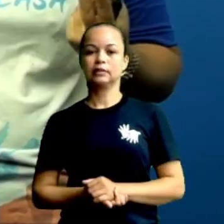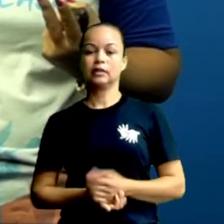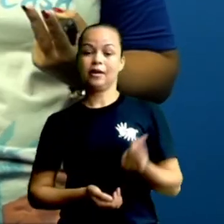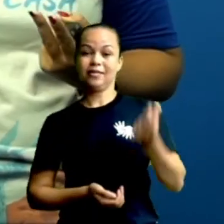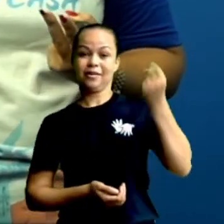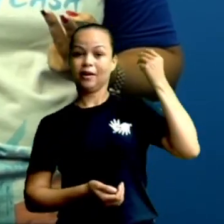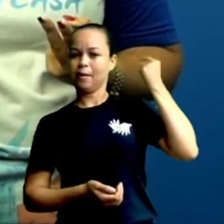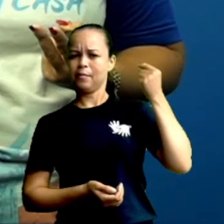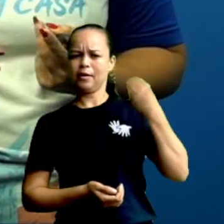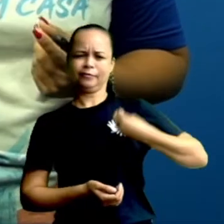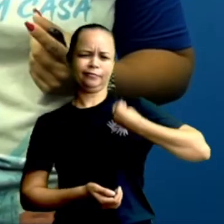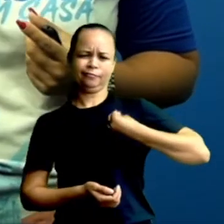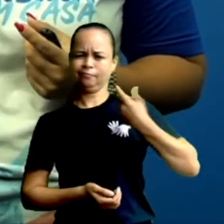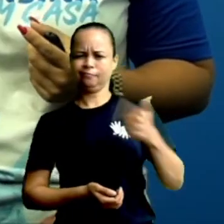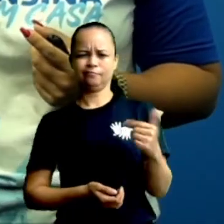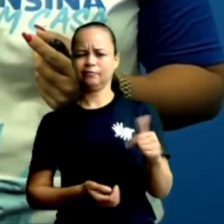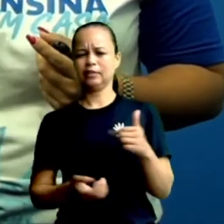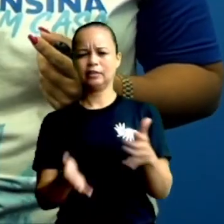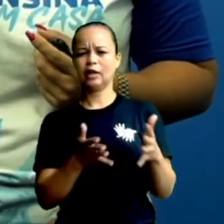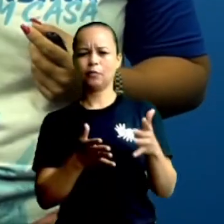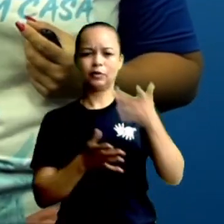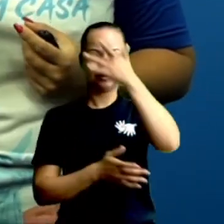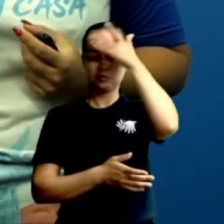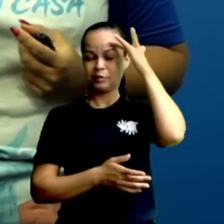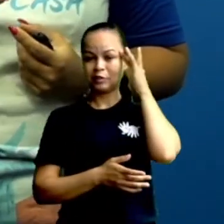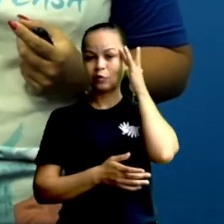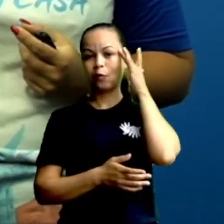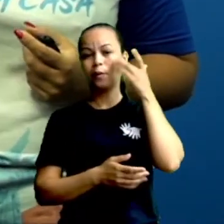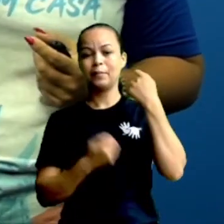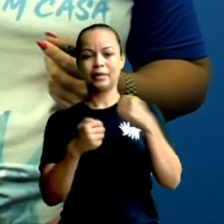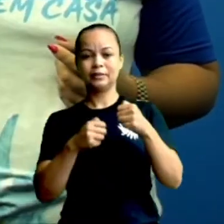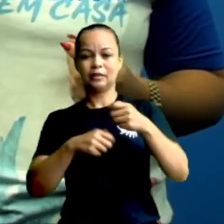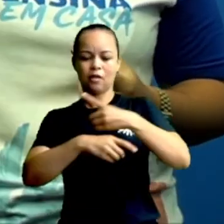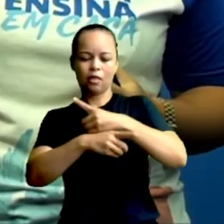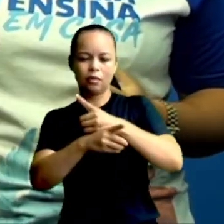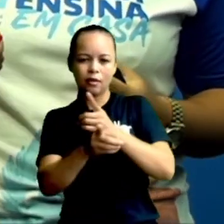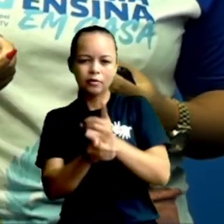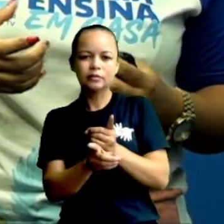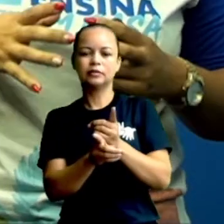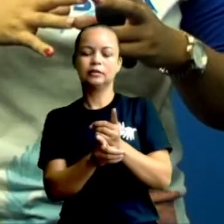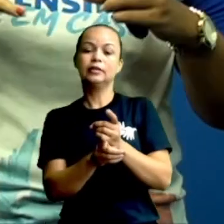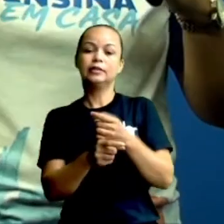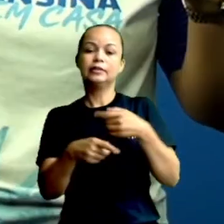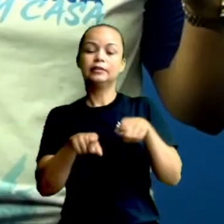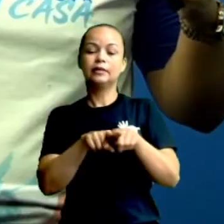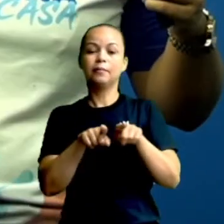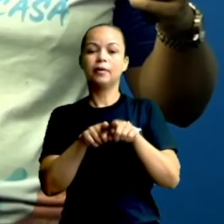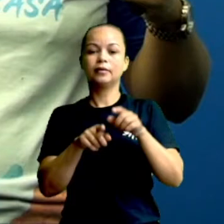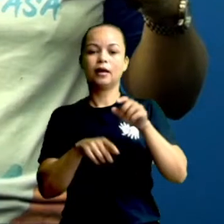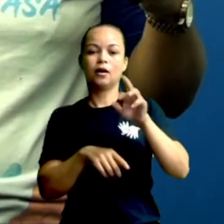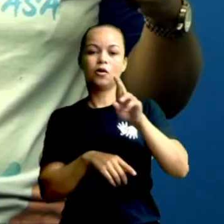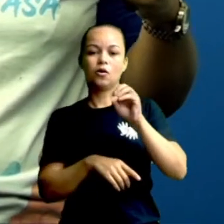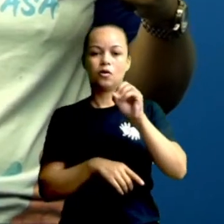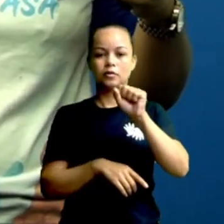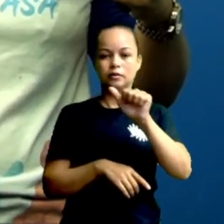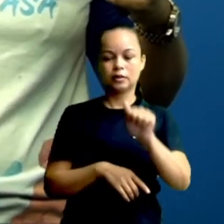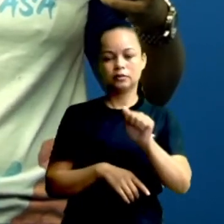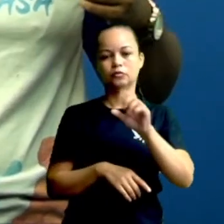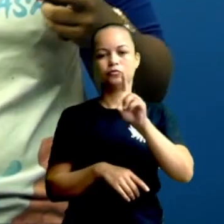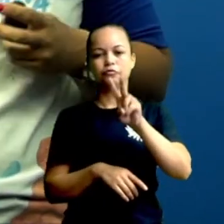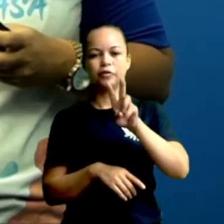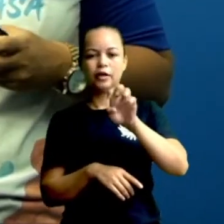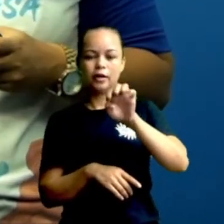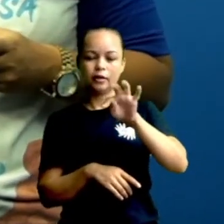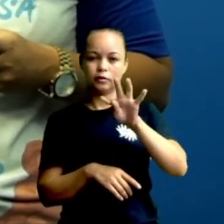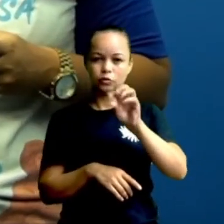antigamente não existia GPS. Então, as pessoas precisavam da bússola e precisavam da rosa dos ventos para poder aprender a